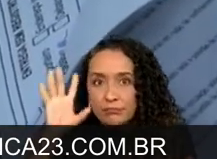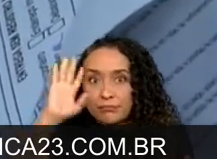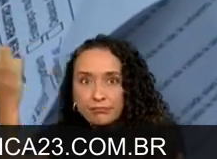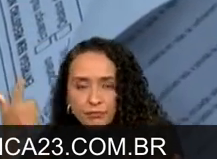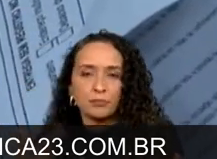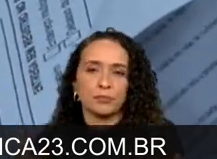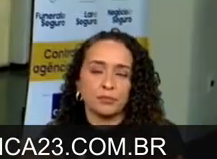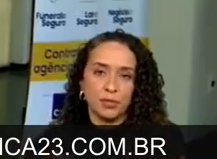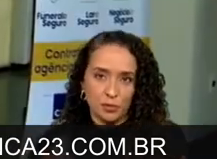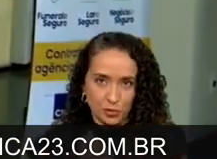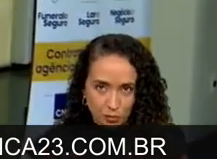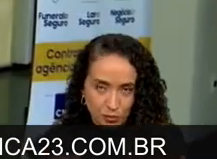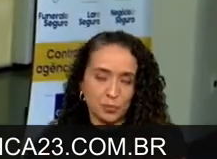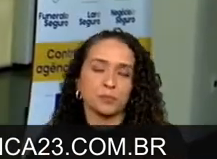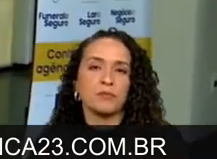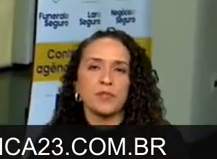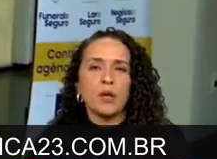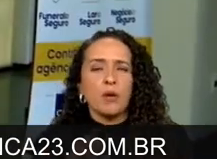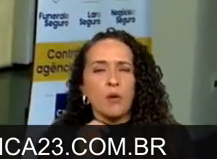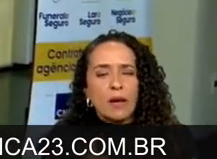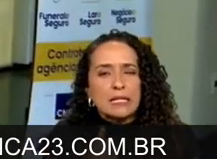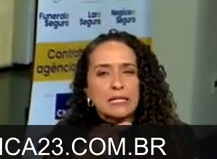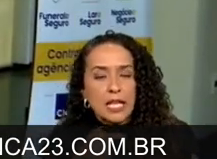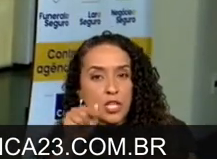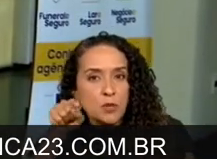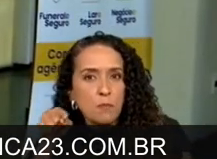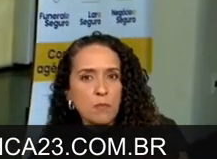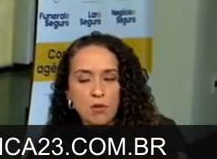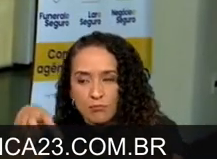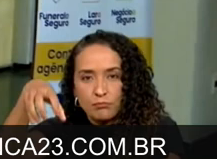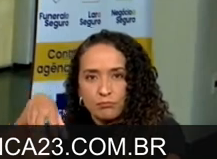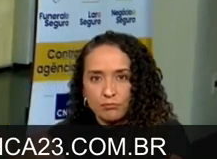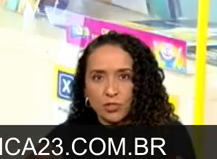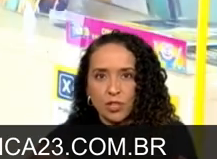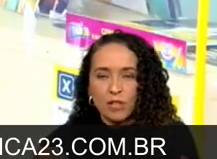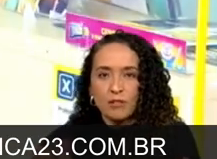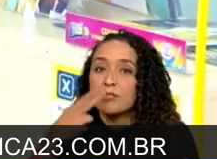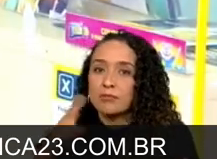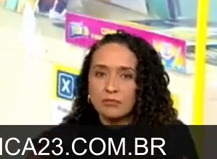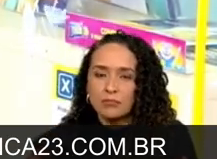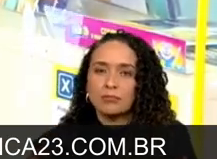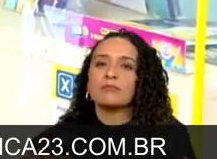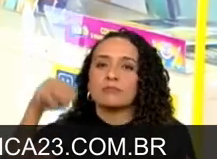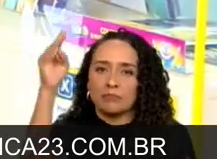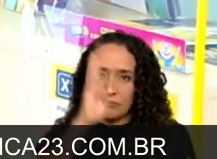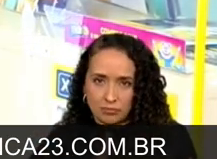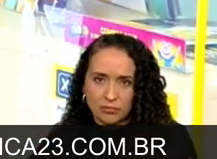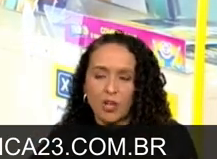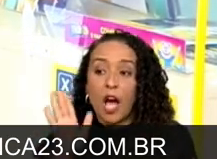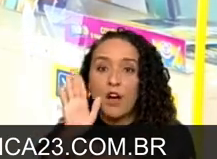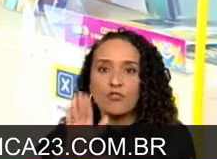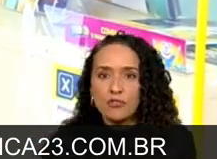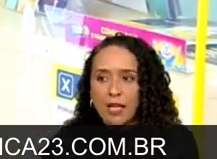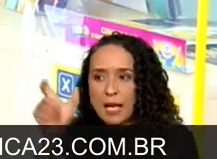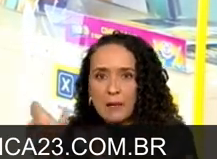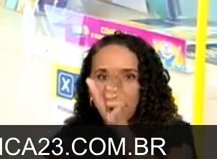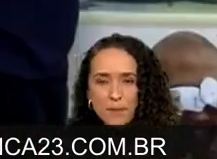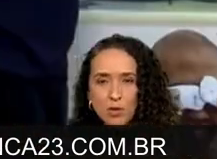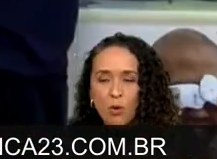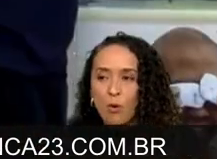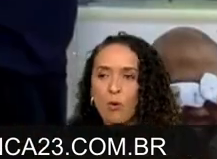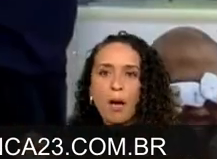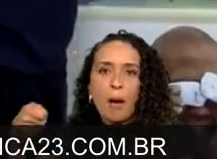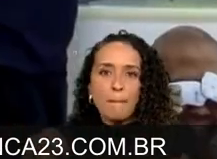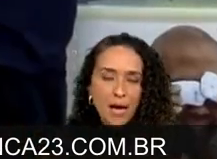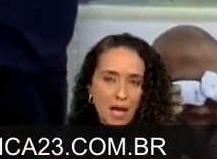pendências financeiras. Quase 7 mil agências dos Correios em todo o país vão ajudar os consumidores a quitar as dívidas